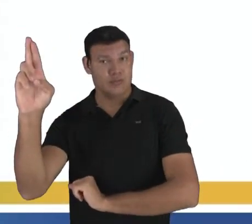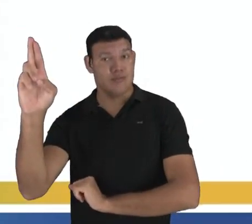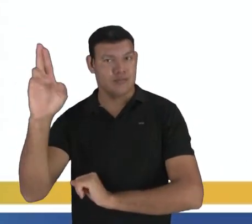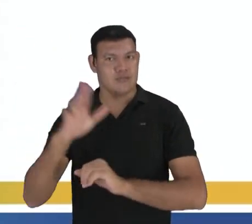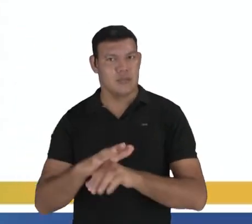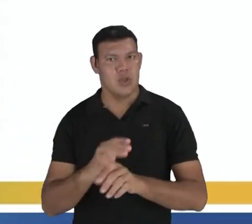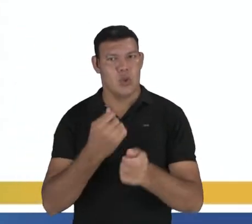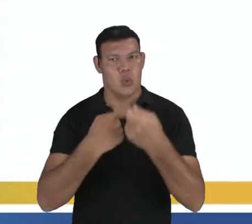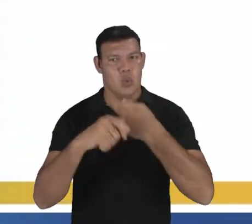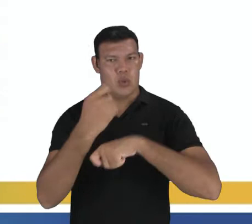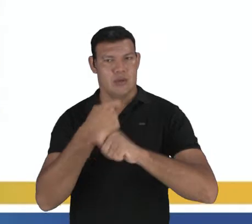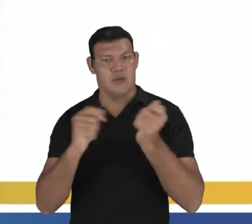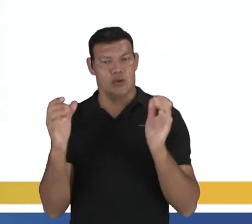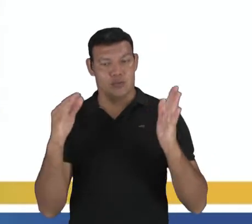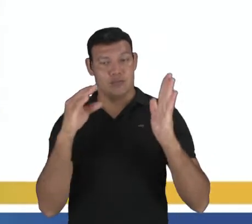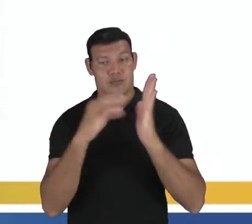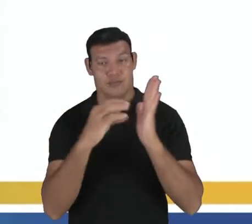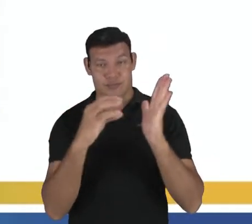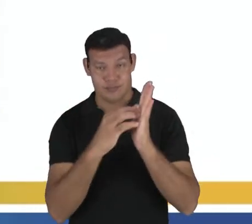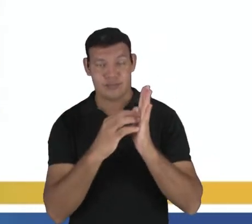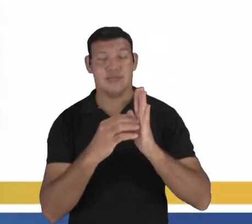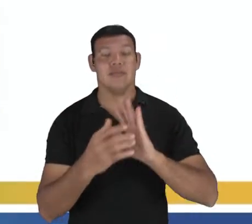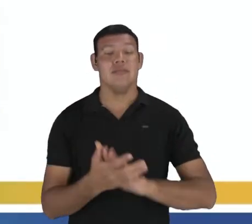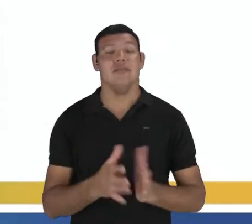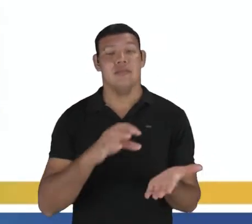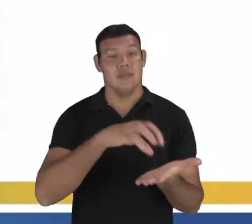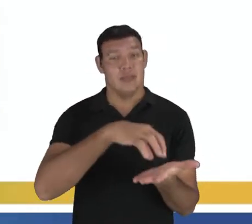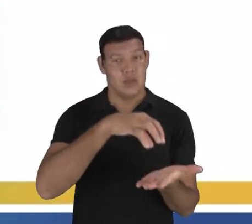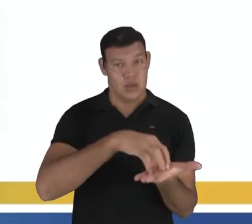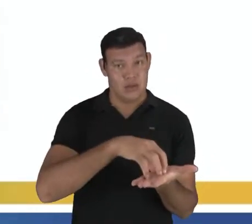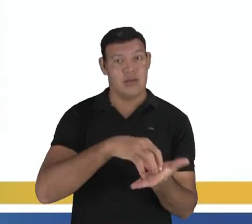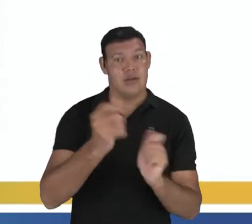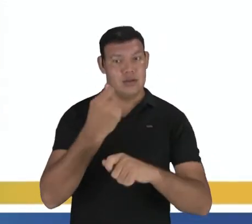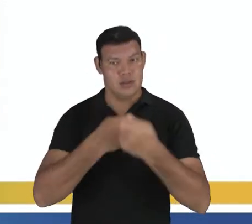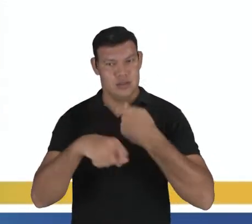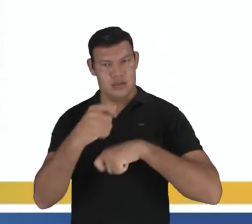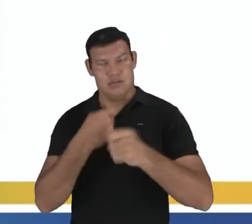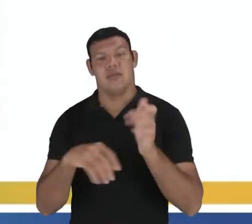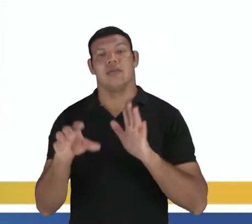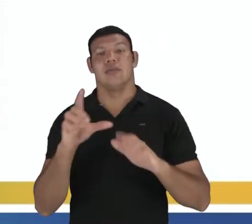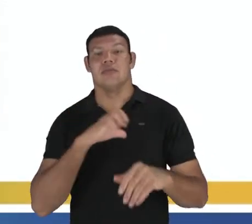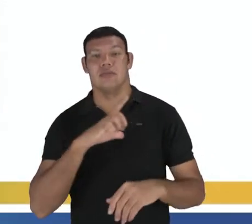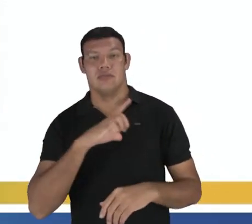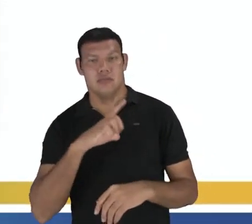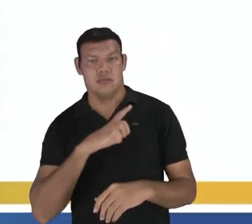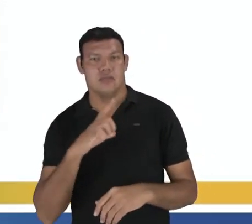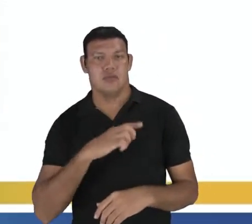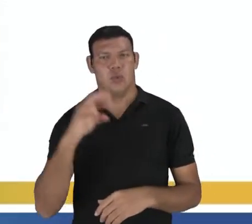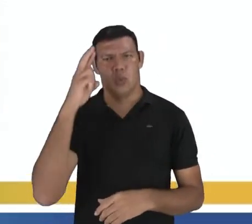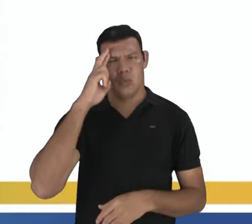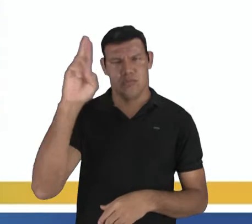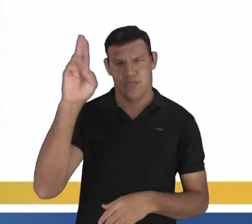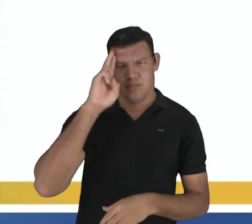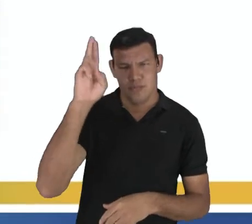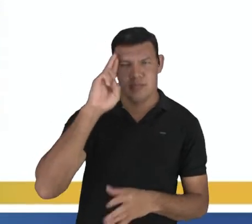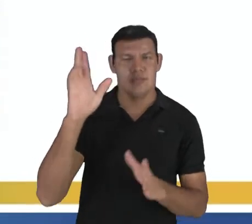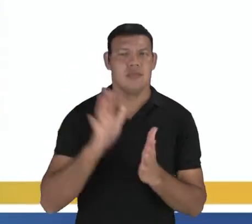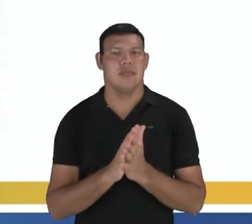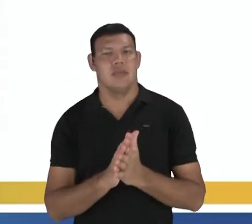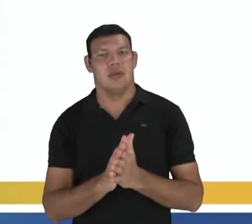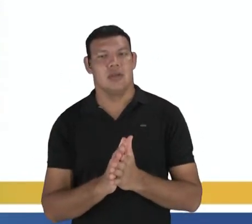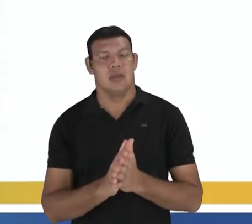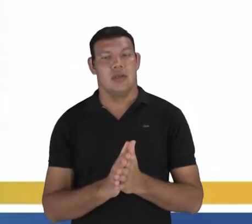centro administrativo, né, desse engenho, né? Então, lá a gente tínhamos, então, os donos, né?